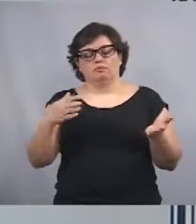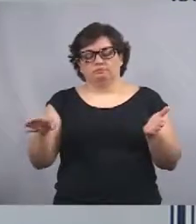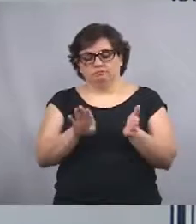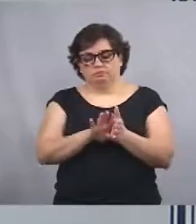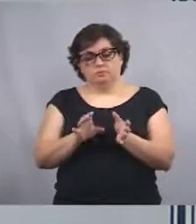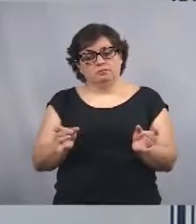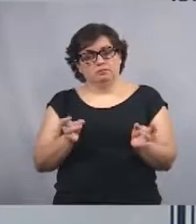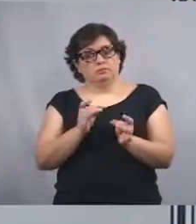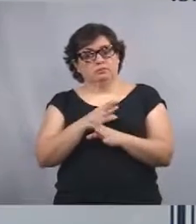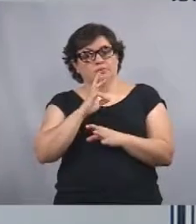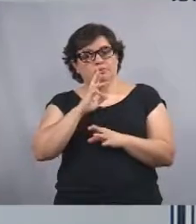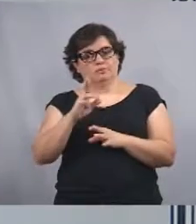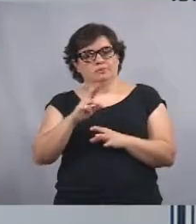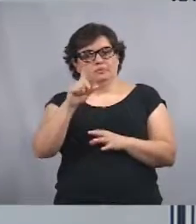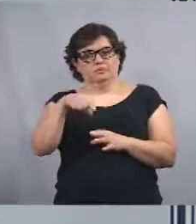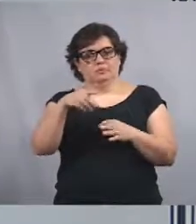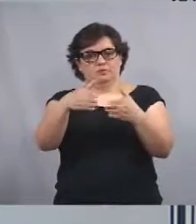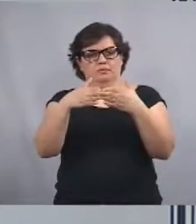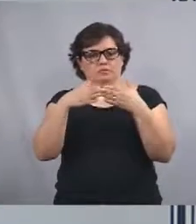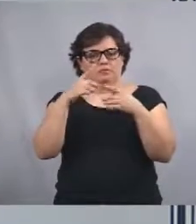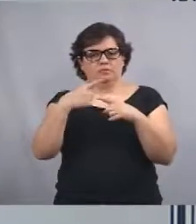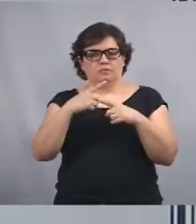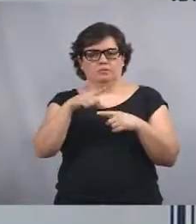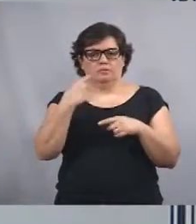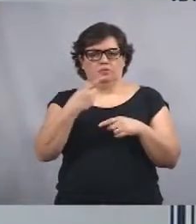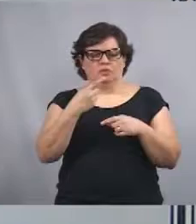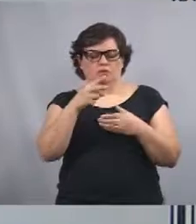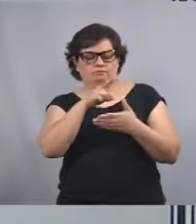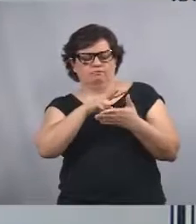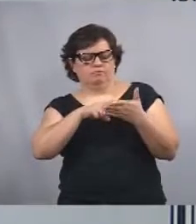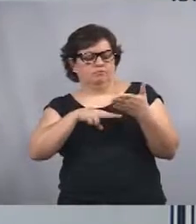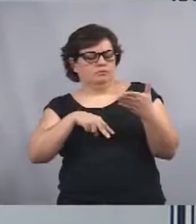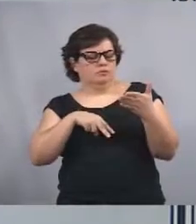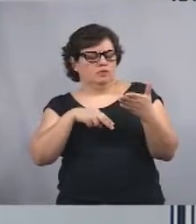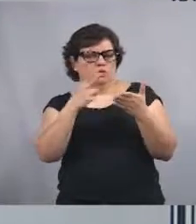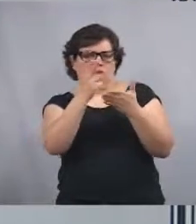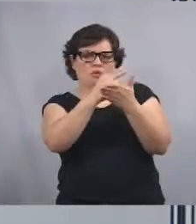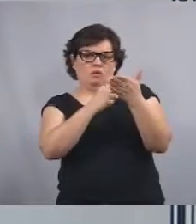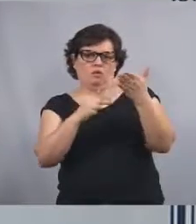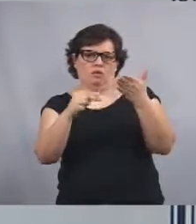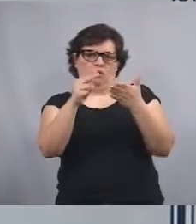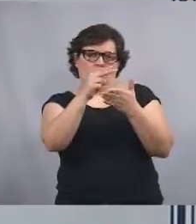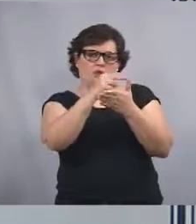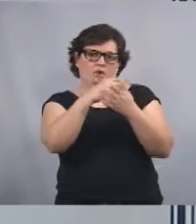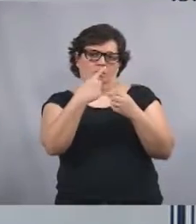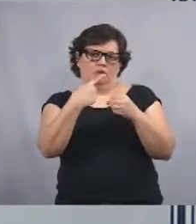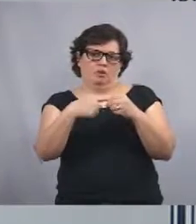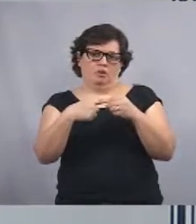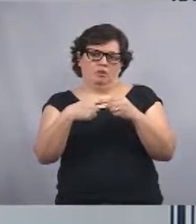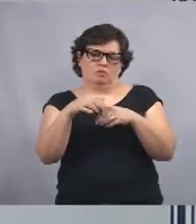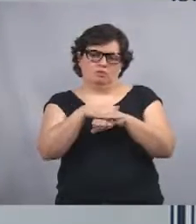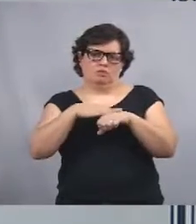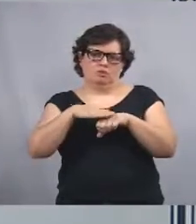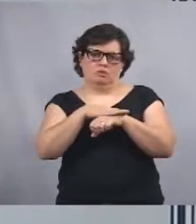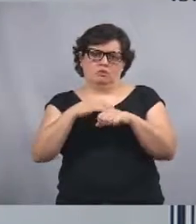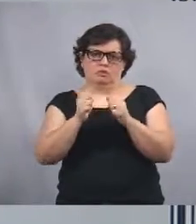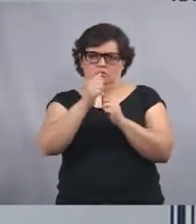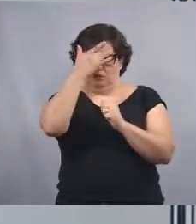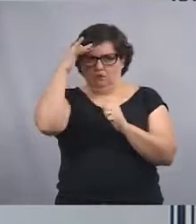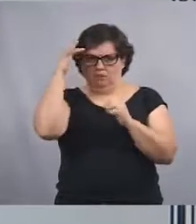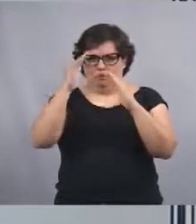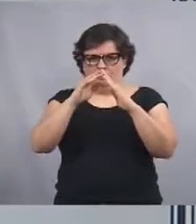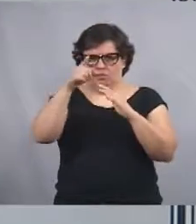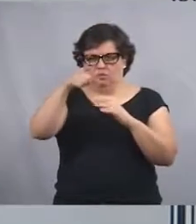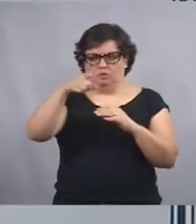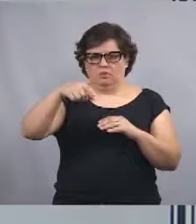solução, que é um requerimento, porque nós, analisando o mapa e em conversa com os moradores daquele distrito da